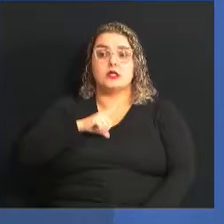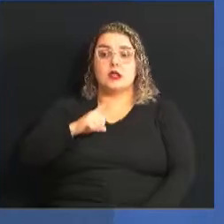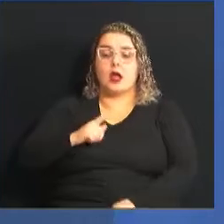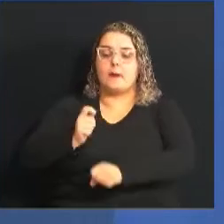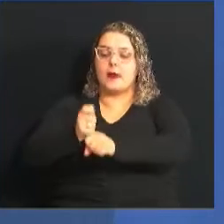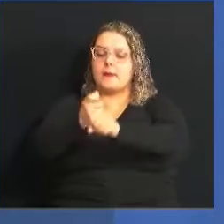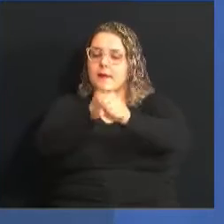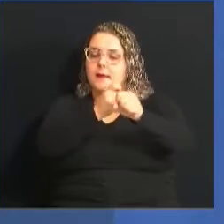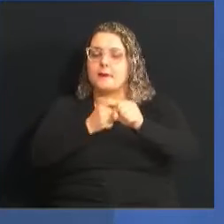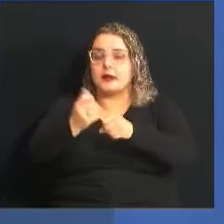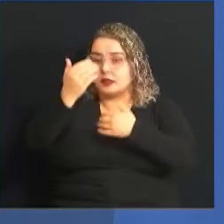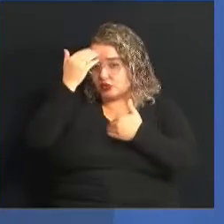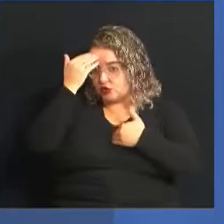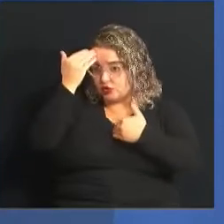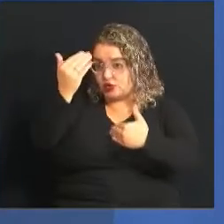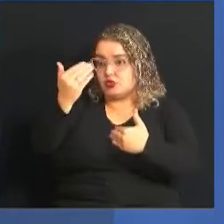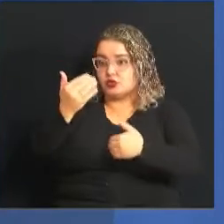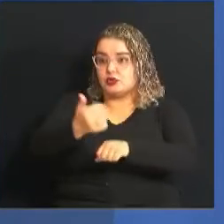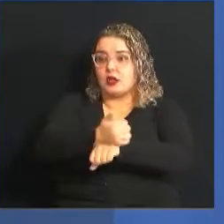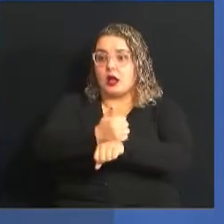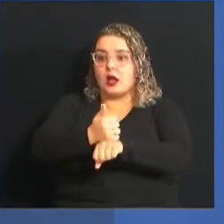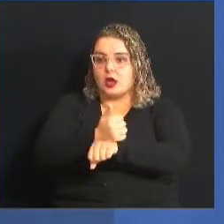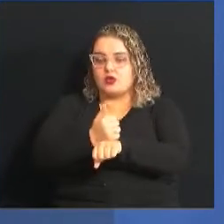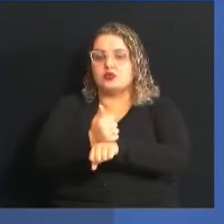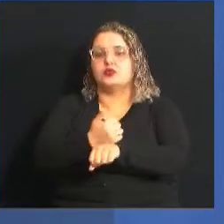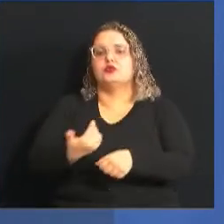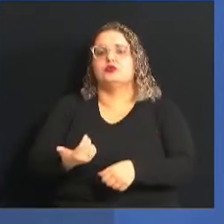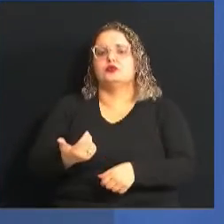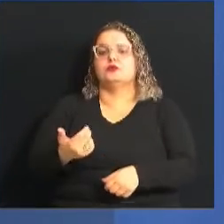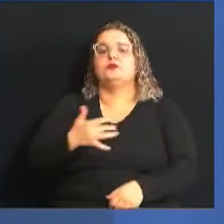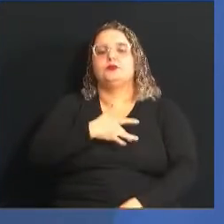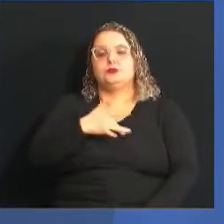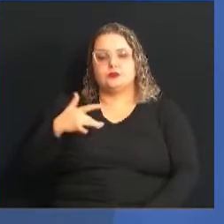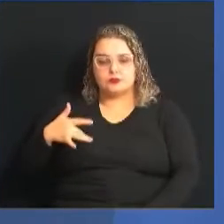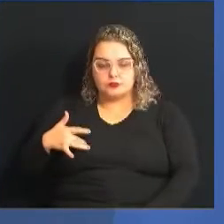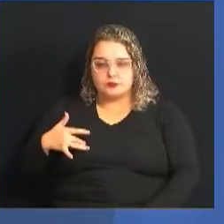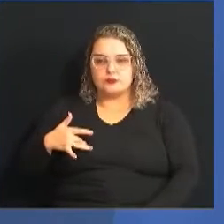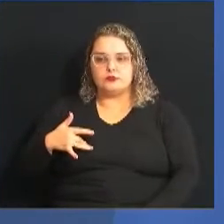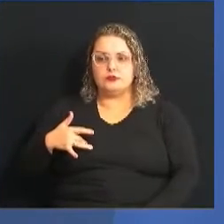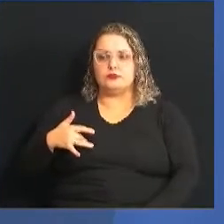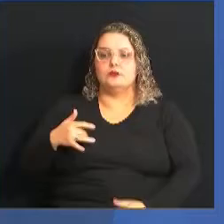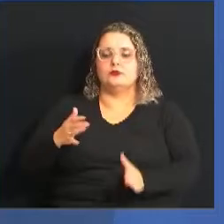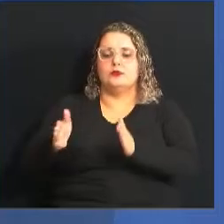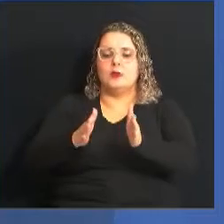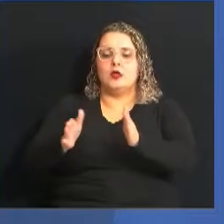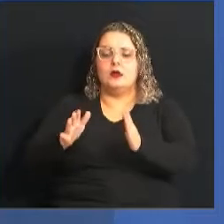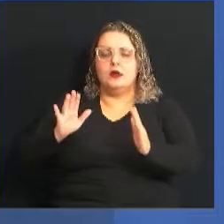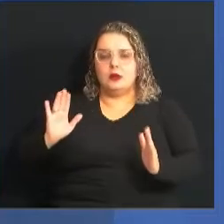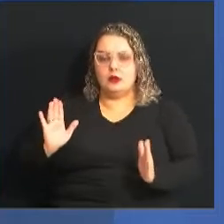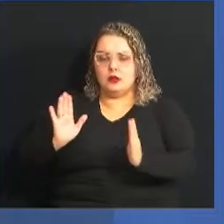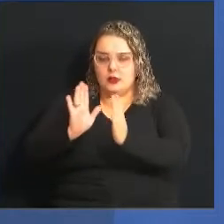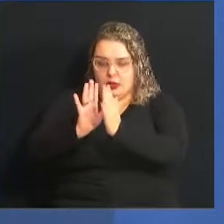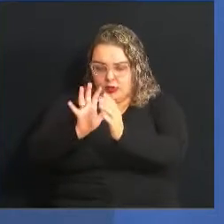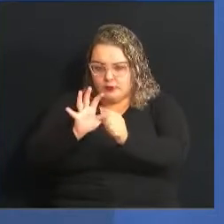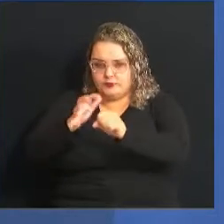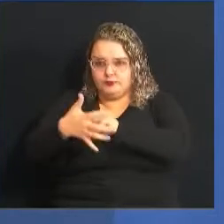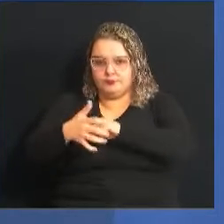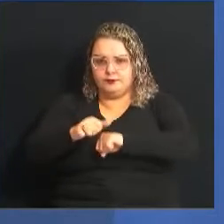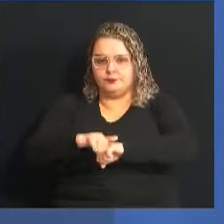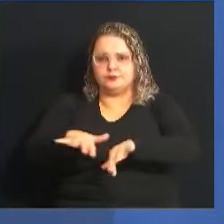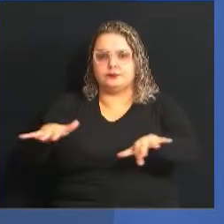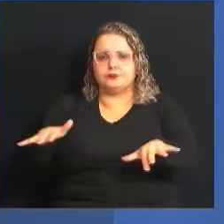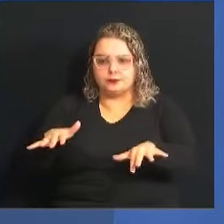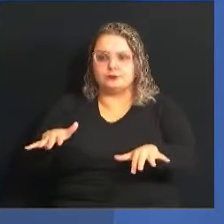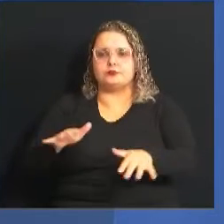em gratidão aos profissionais da saúde que ficaram aí na linha de frente durante o atendimento